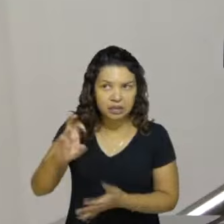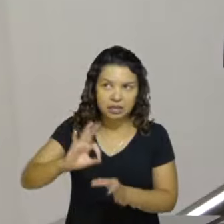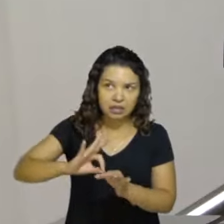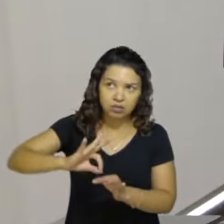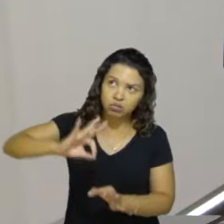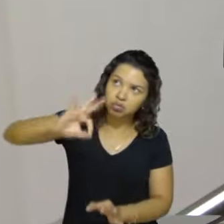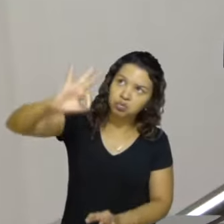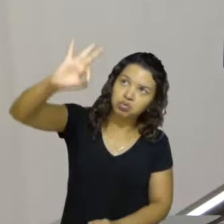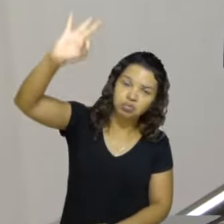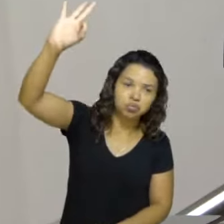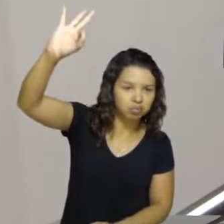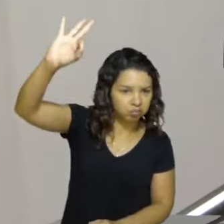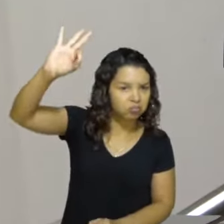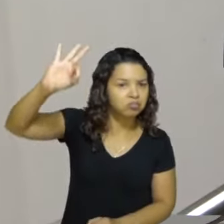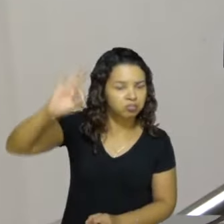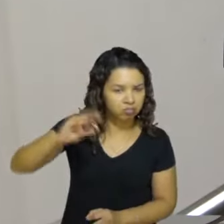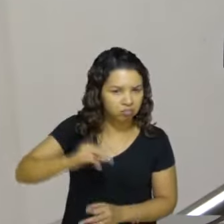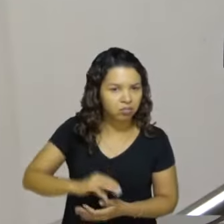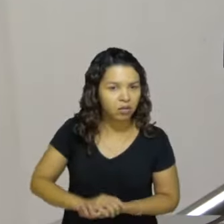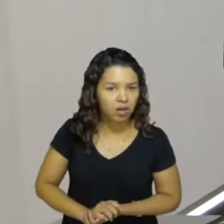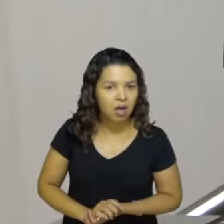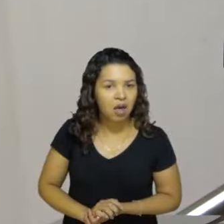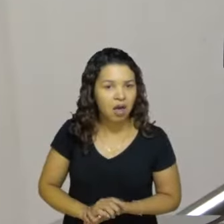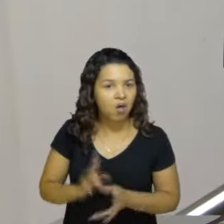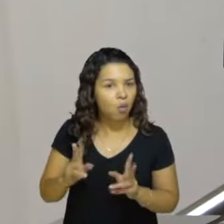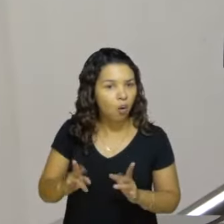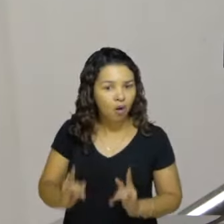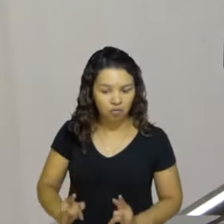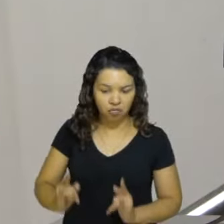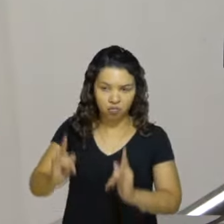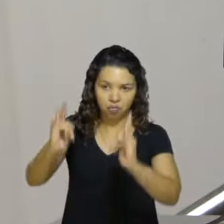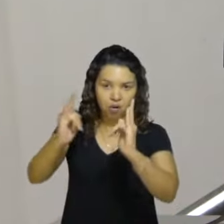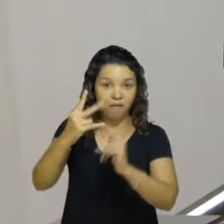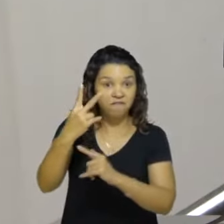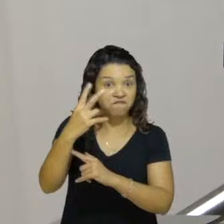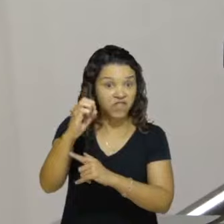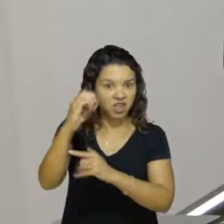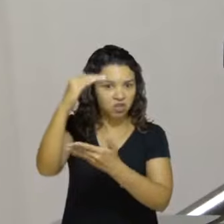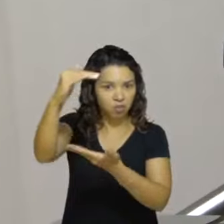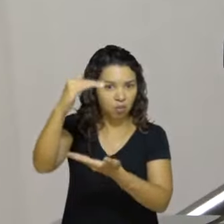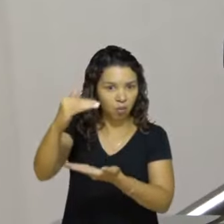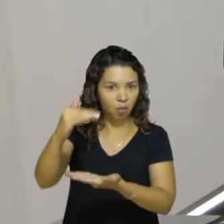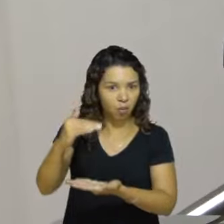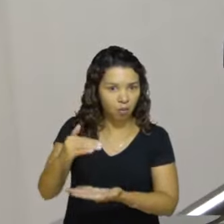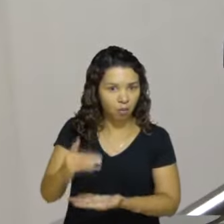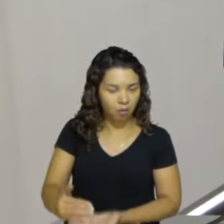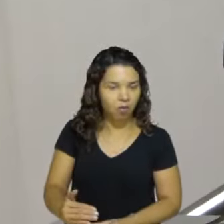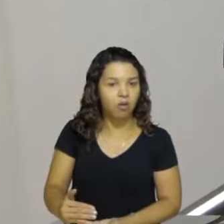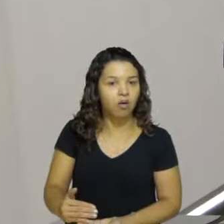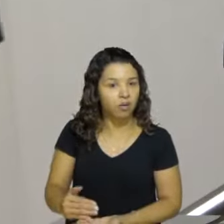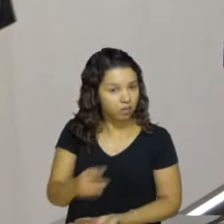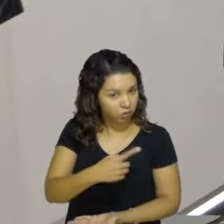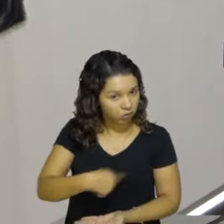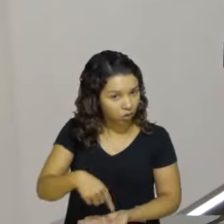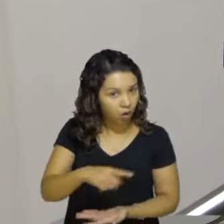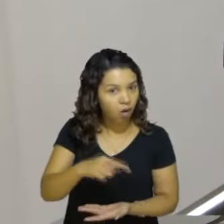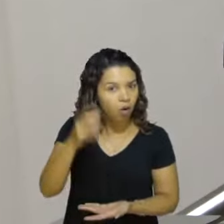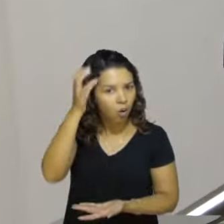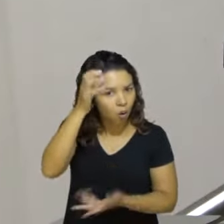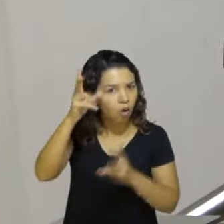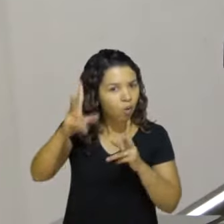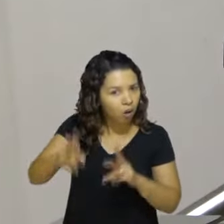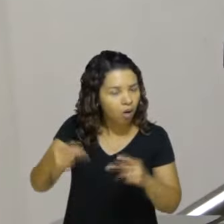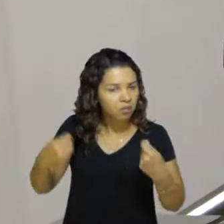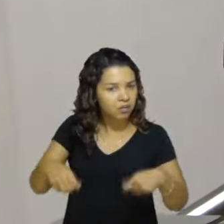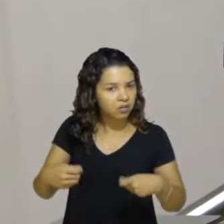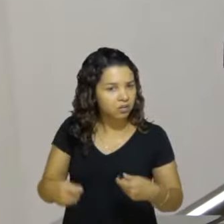115 metros de altura, um prédio de 20 andares. Então é isso que nós temos que ter essa consciência, agora está tendo essa vontade, essa gana,